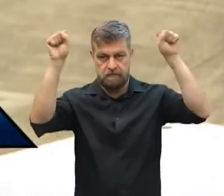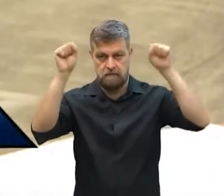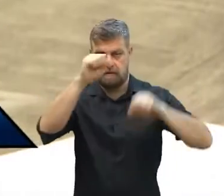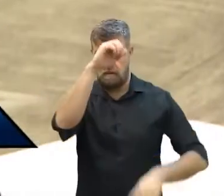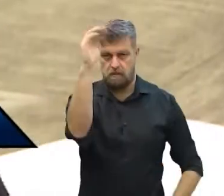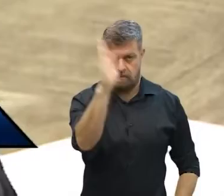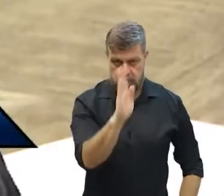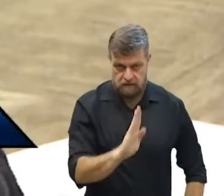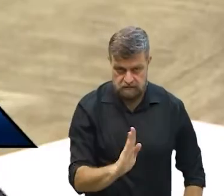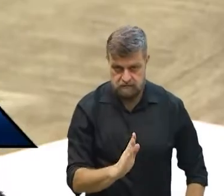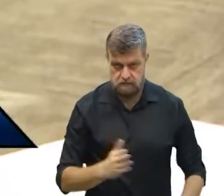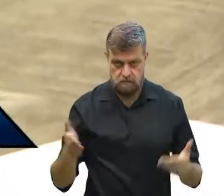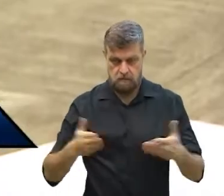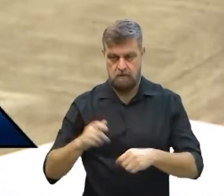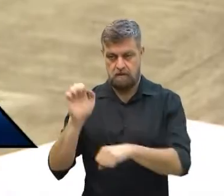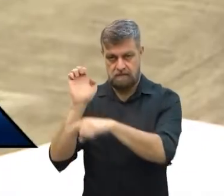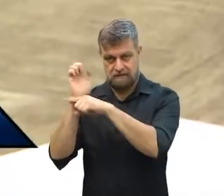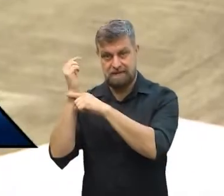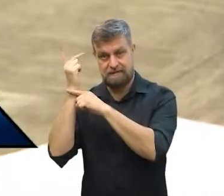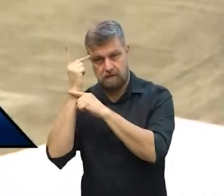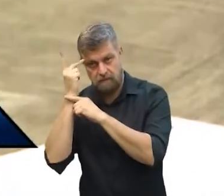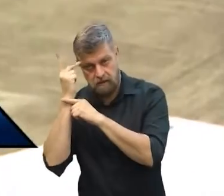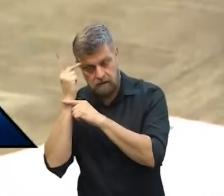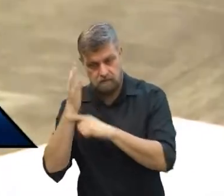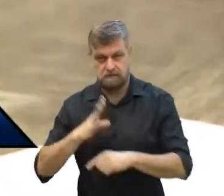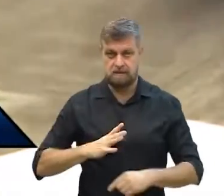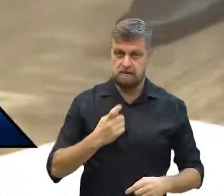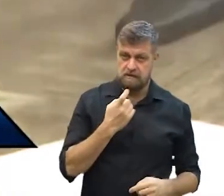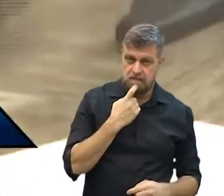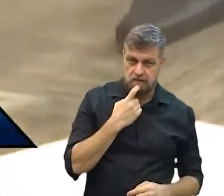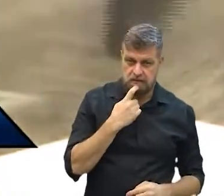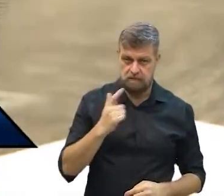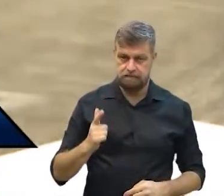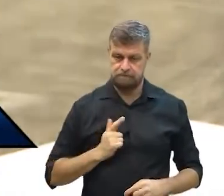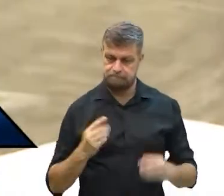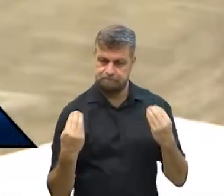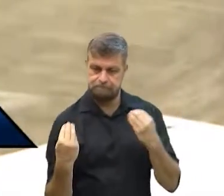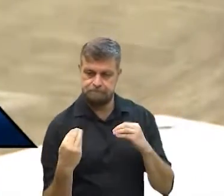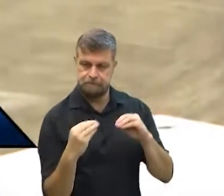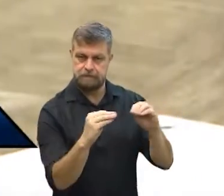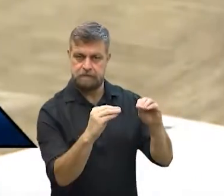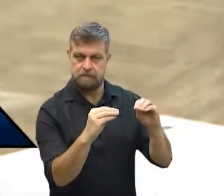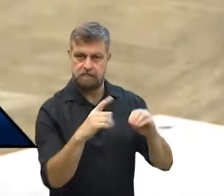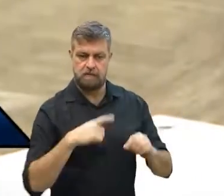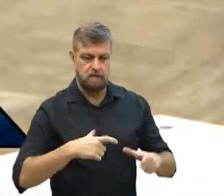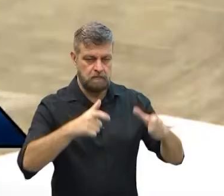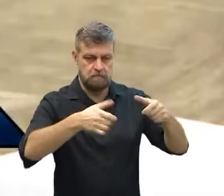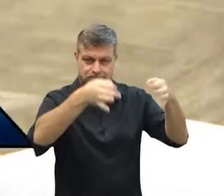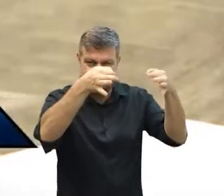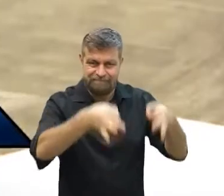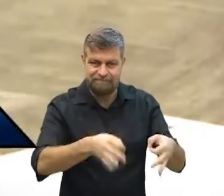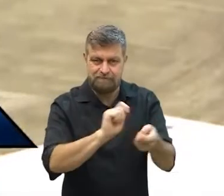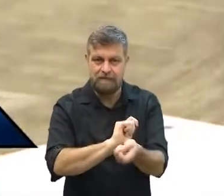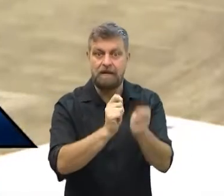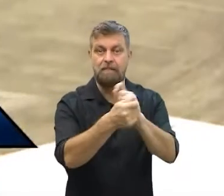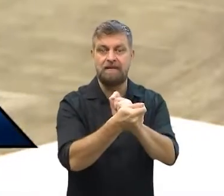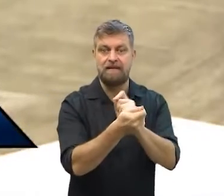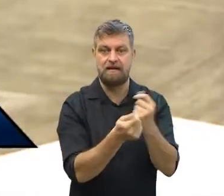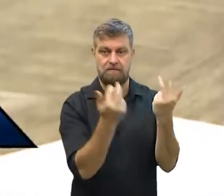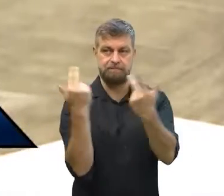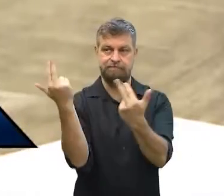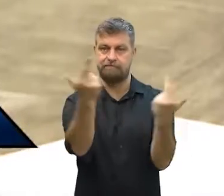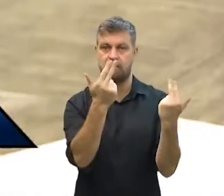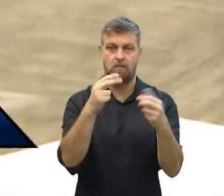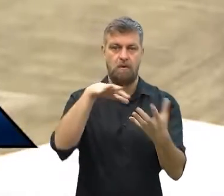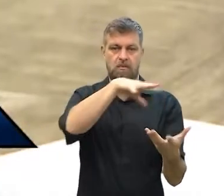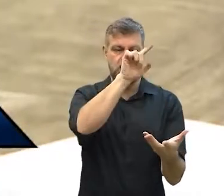Brasil, o Estado de São Paulo, Campinas, foi colocado num lugar que já deveria estar, como em todo